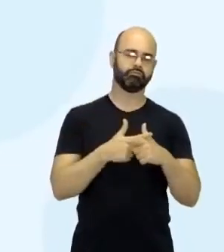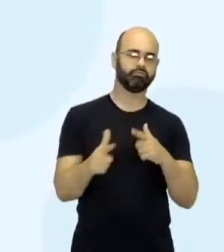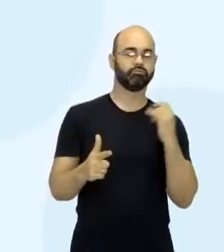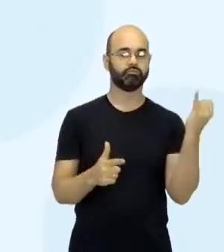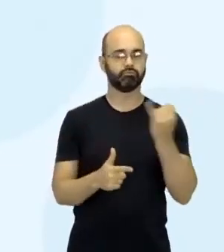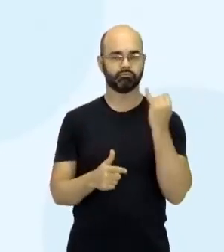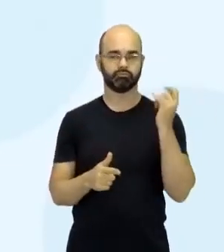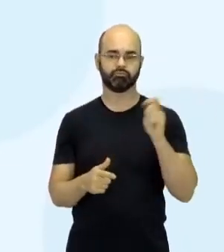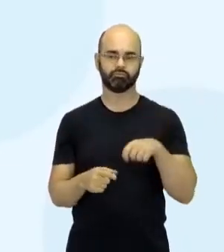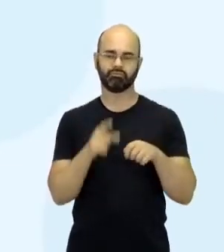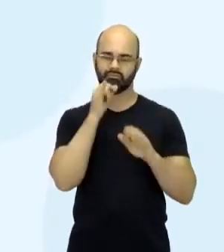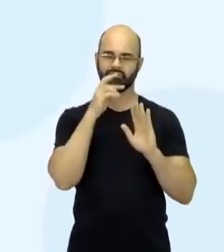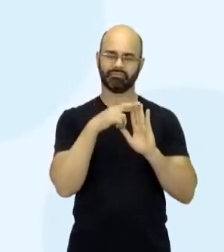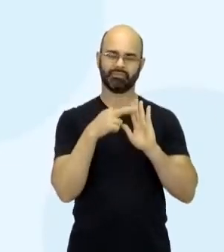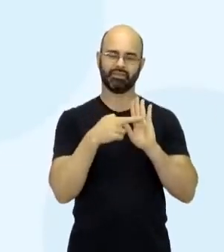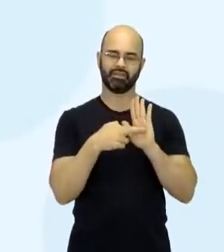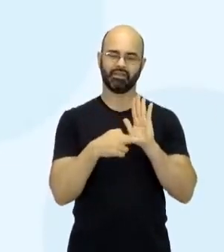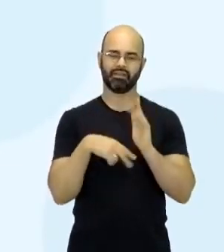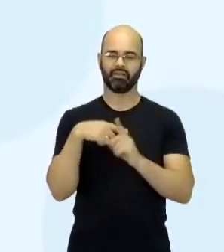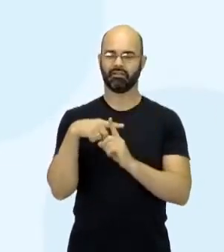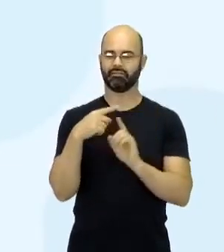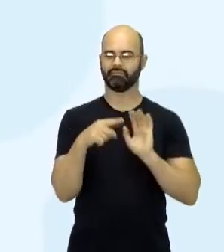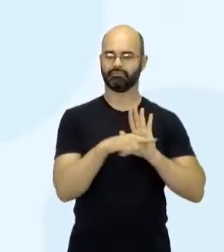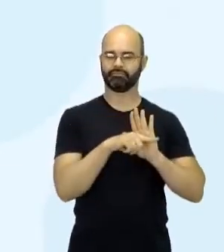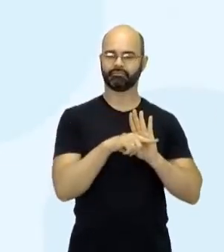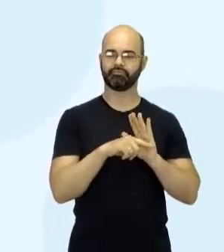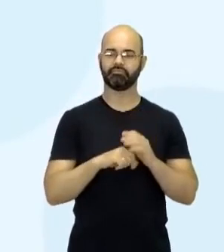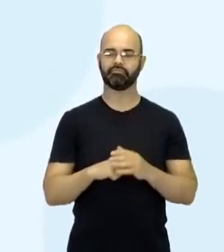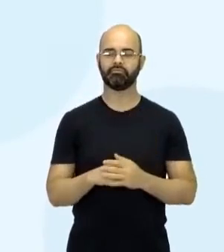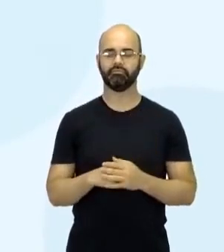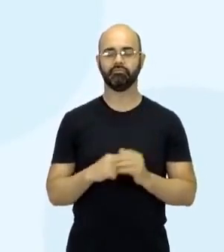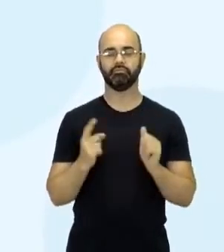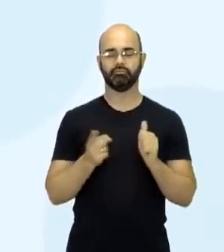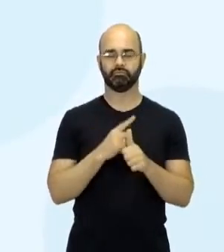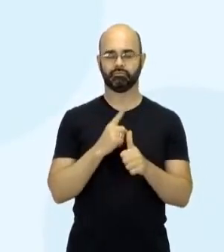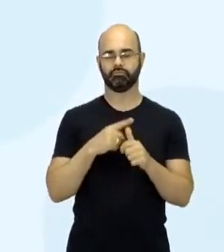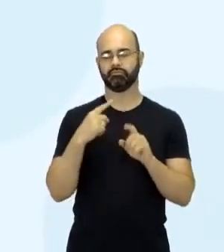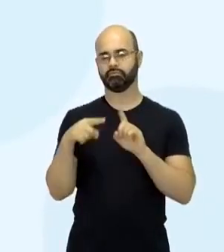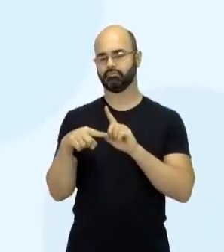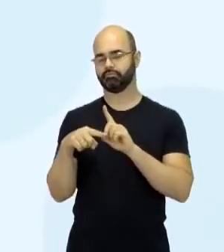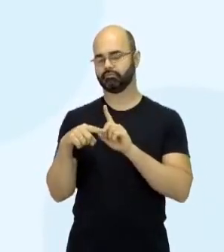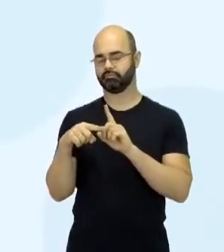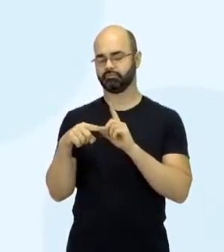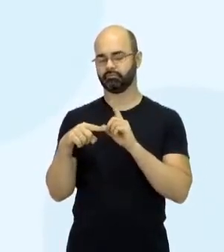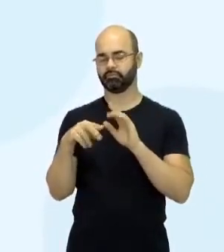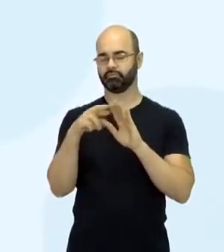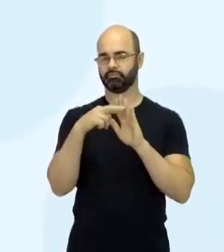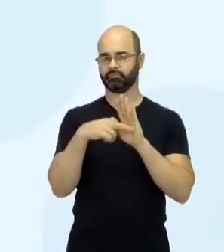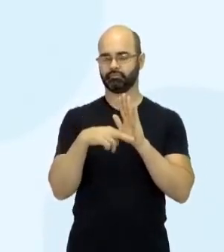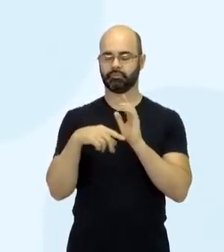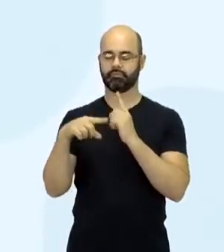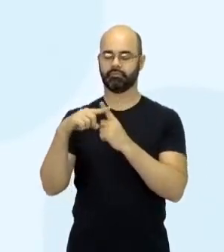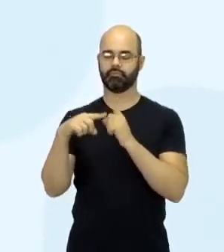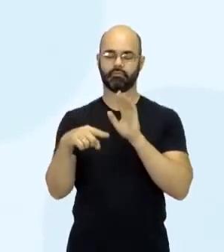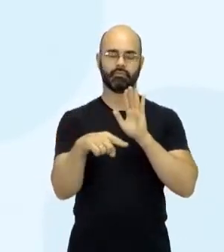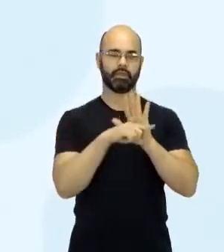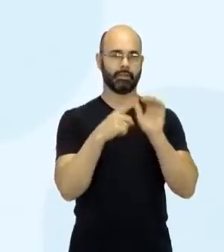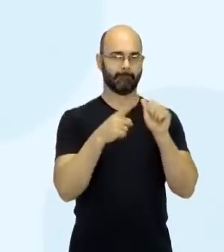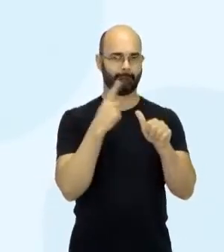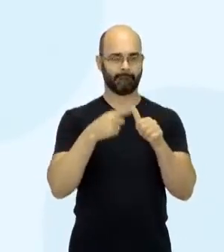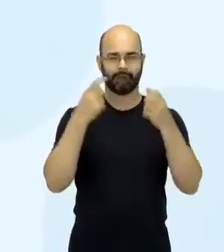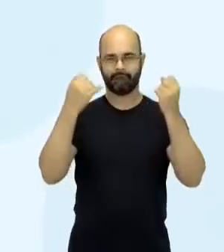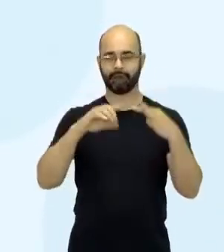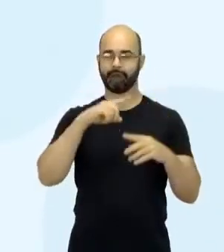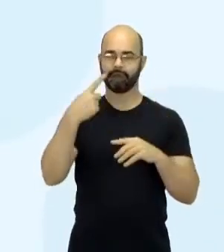a tal da regrinha de sinal, né? Primeiro eu vou elencar a ideia da regra de sinal para depois mostrar um exemplo para vocês. Qual